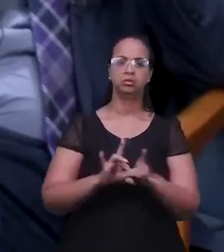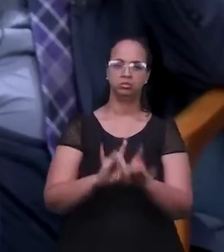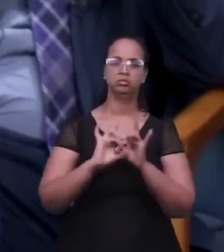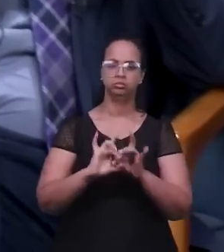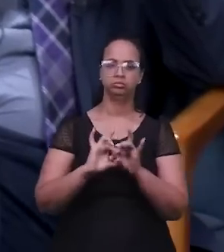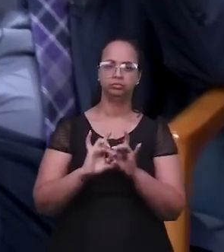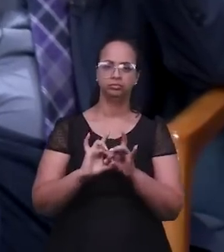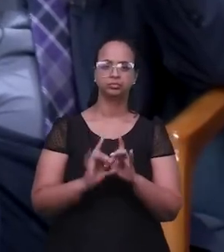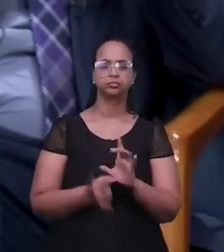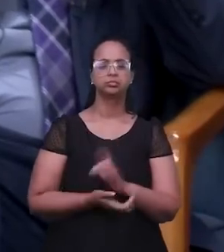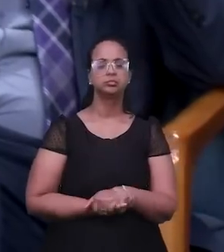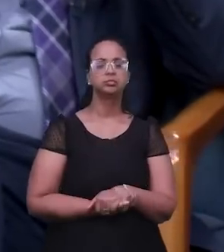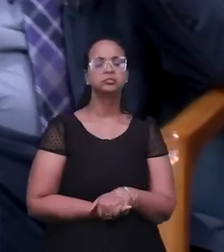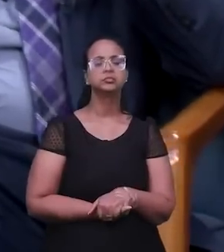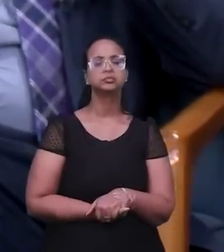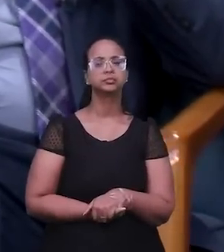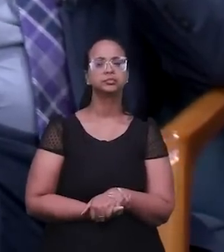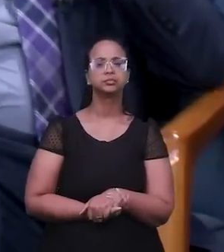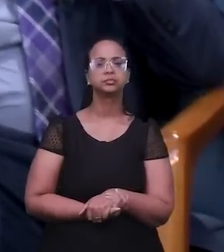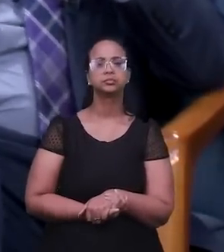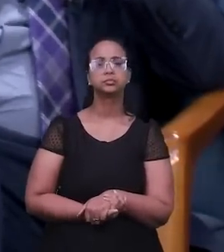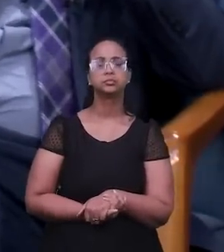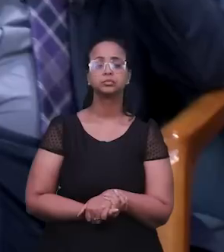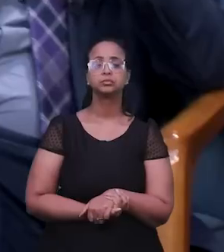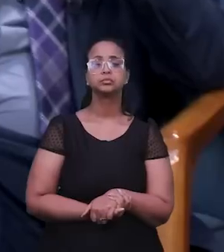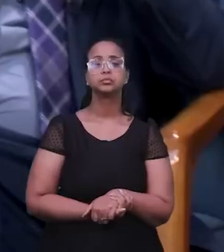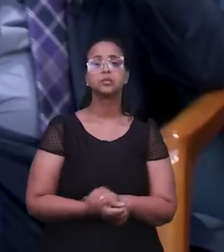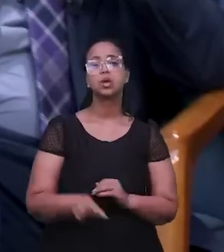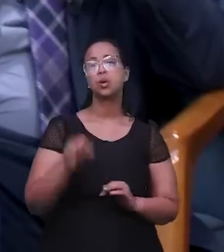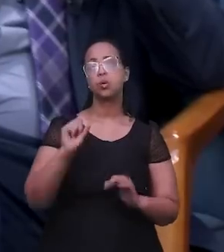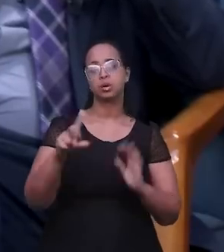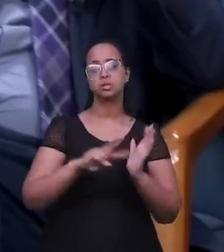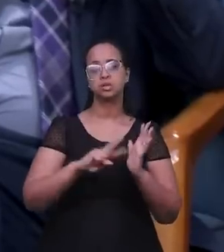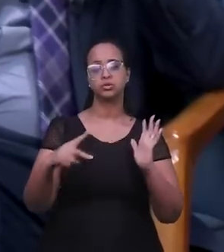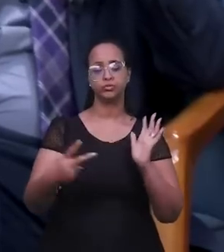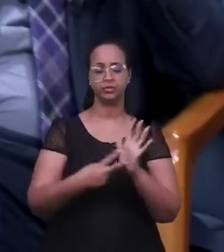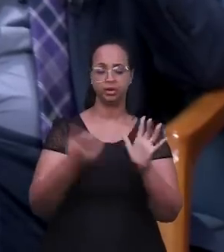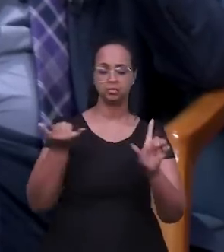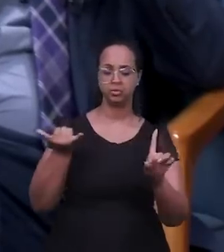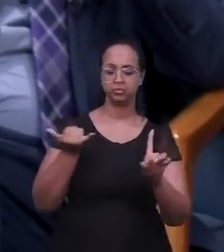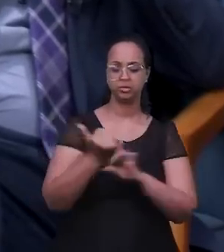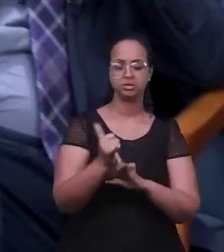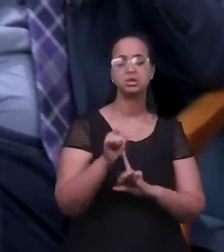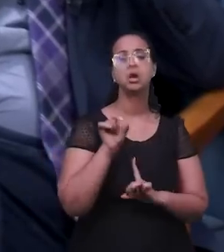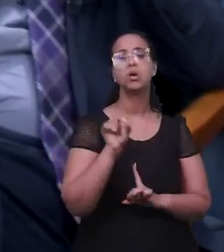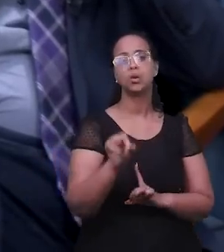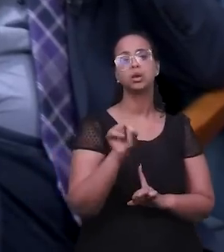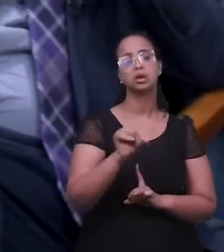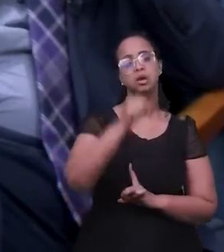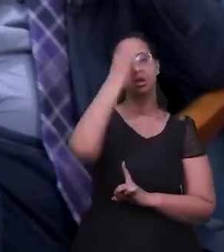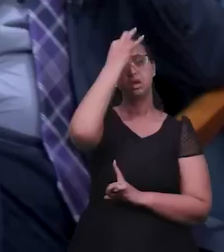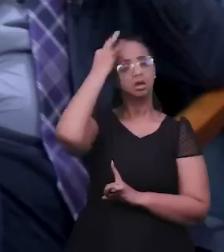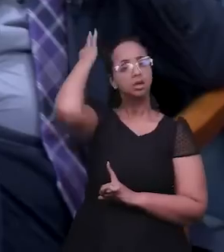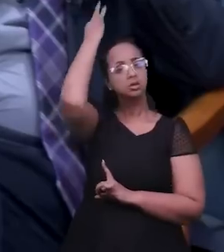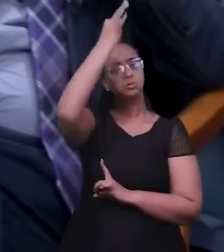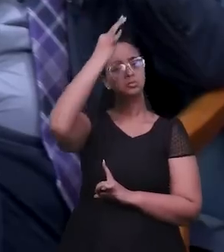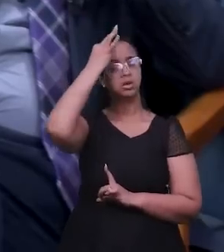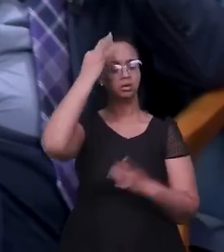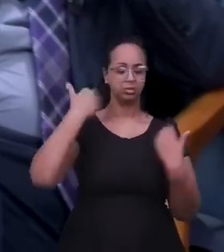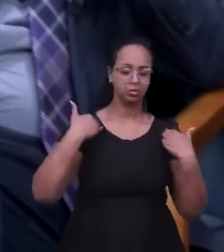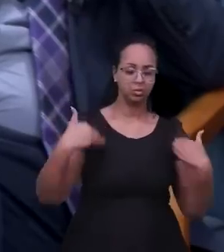Corpo. Corpo. E o que é profecia? Espírito.